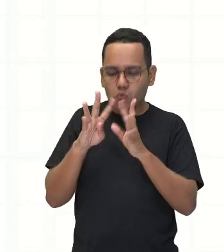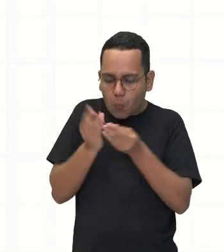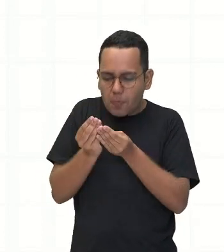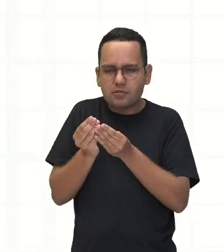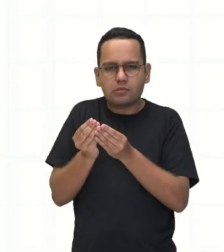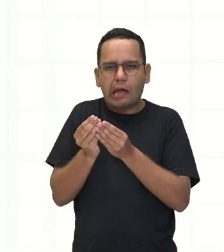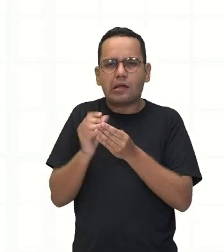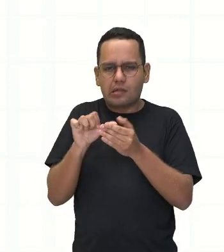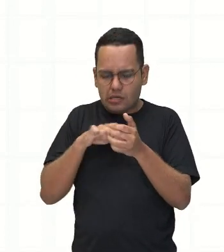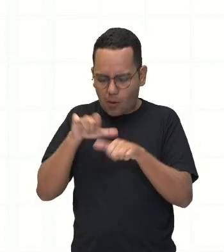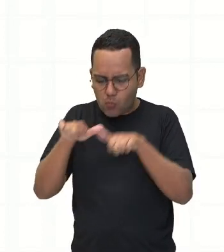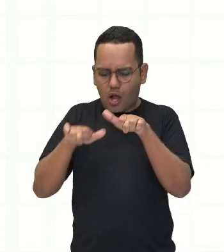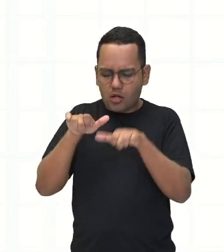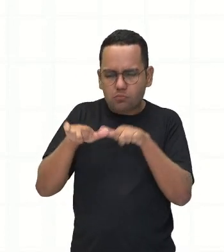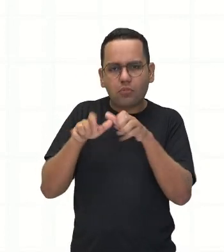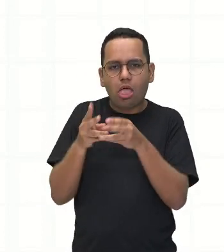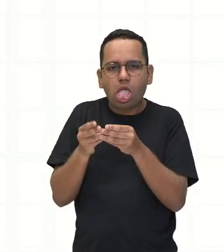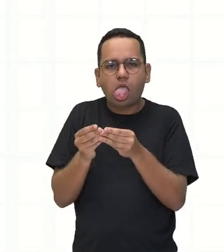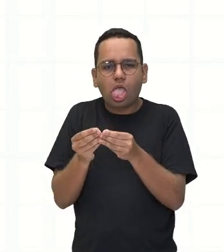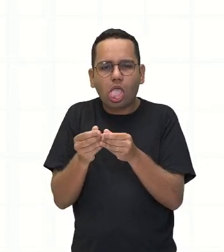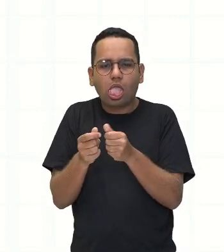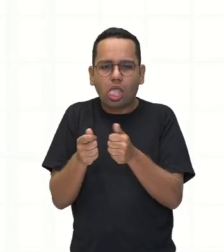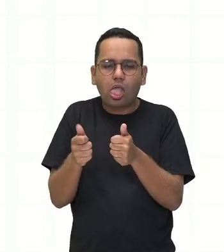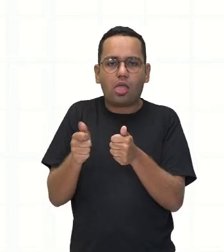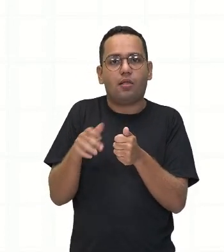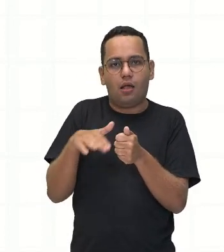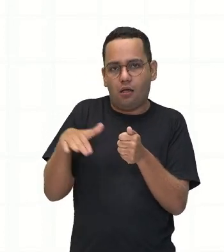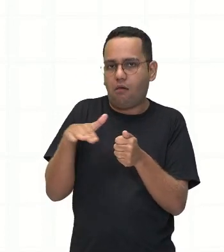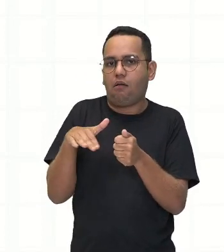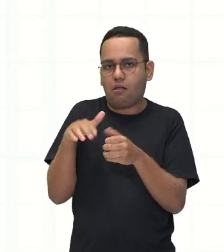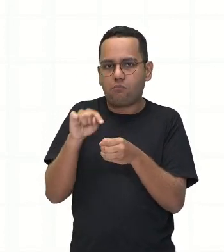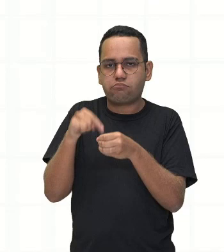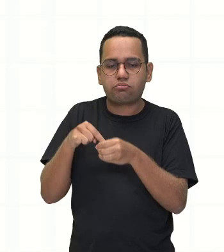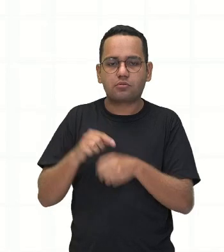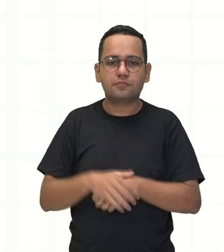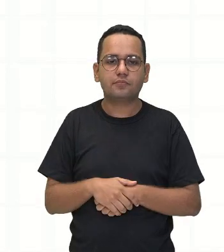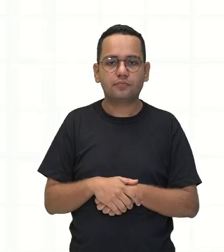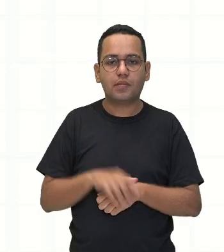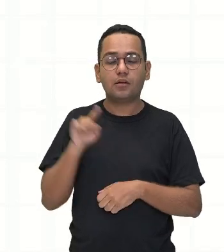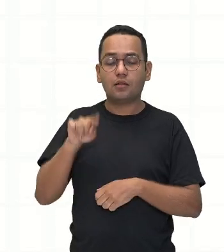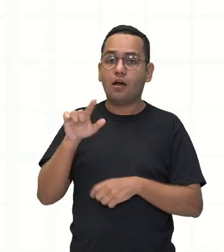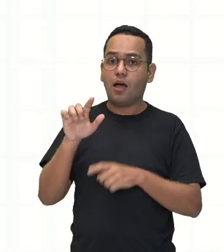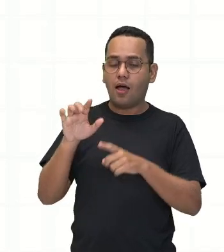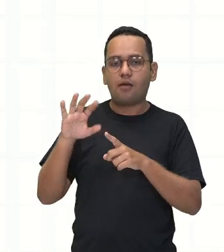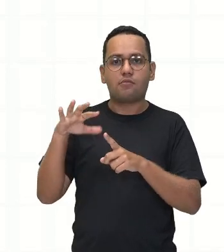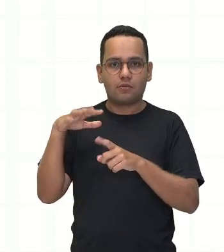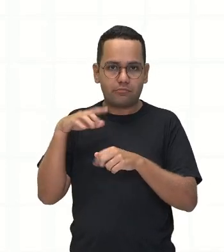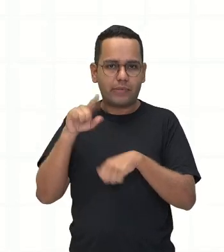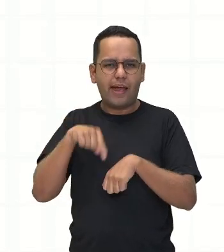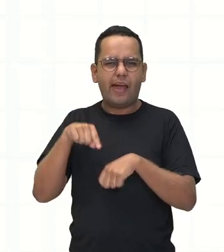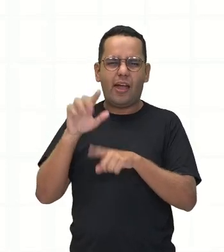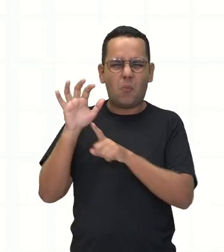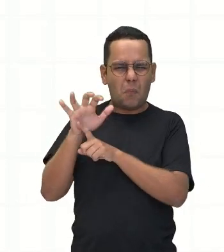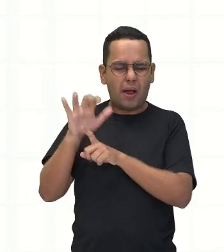é um dos causadores do efeito estufa. Então, quando tem aqui, olha, o termo decomposição e